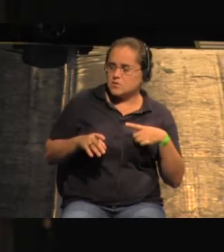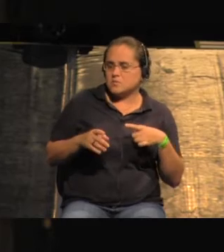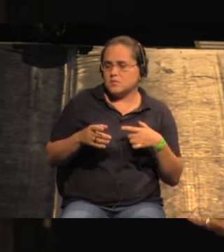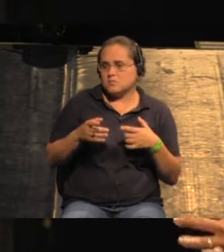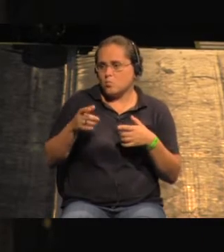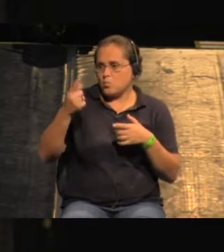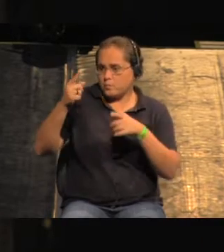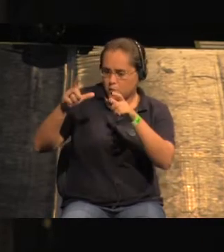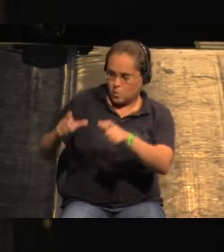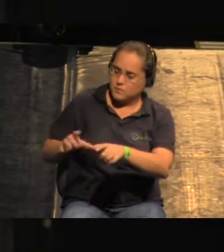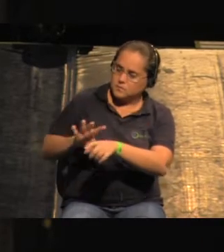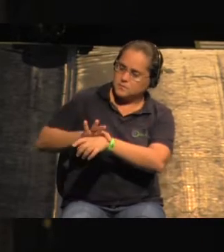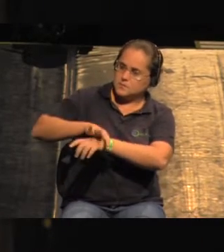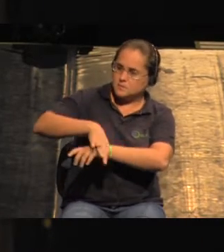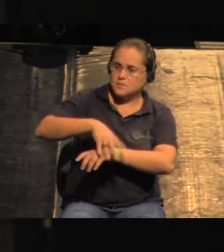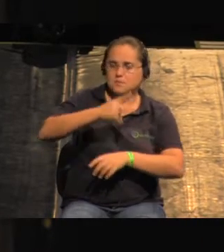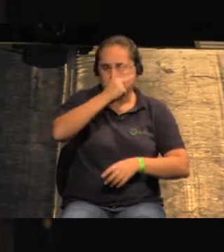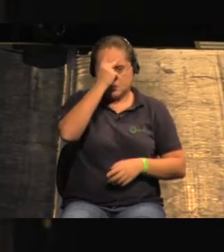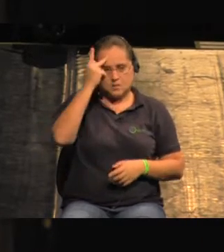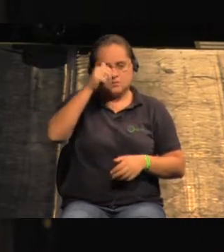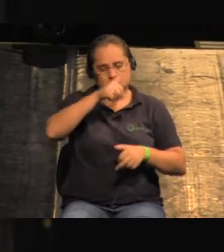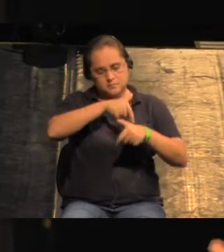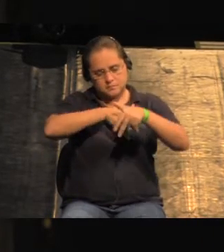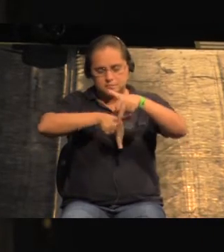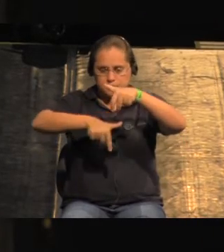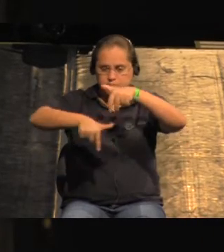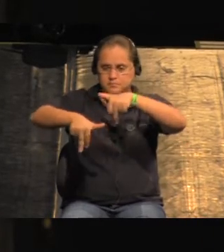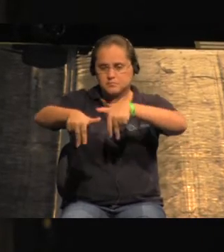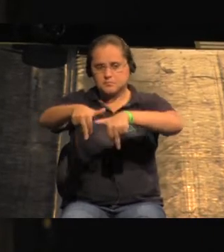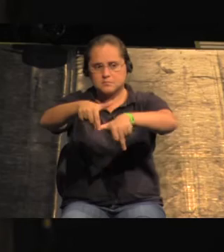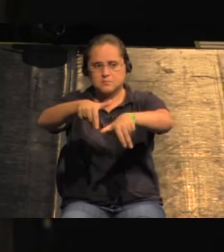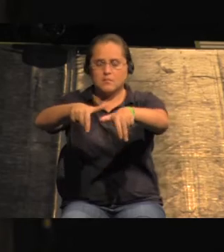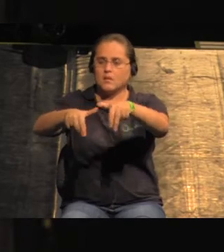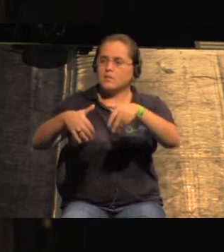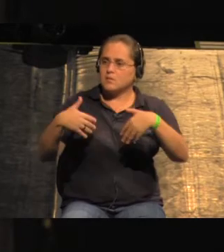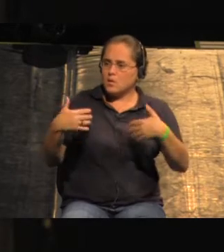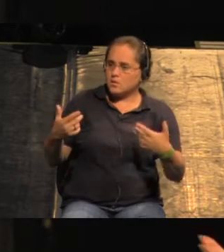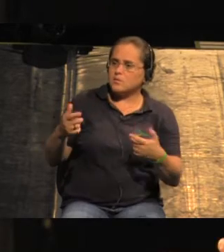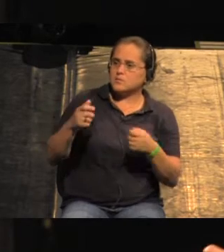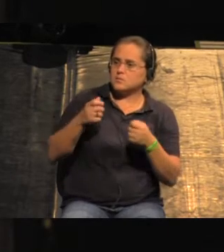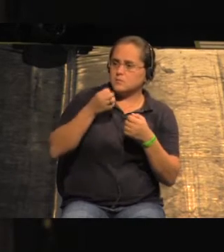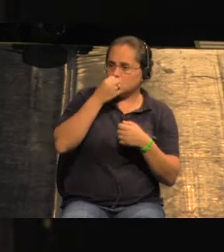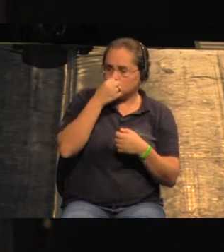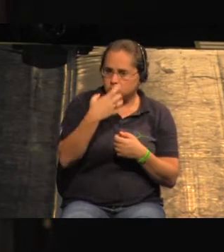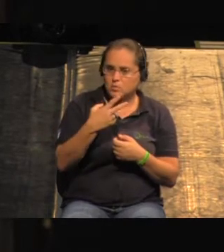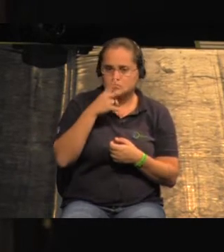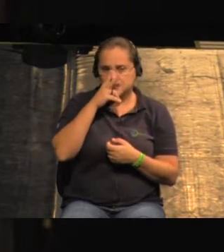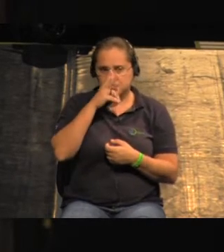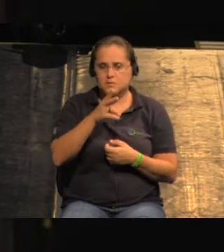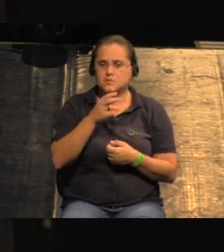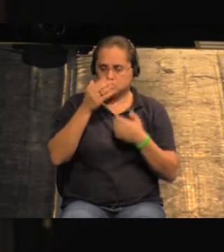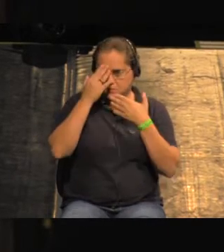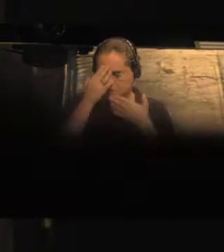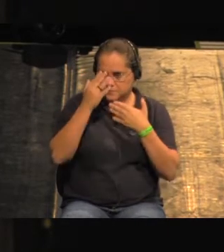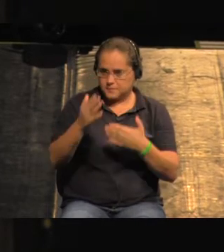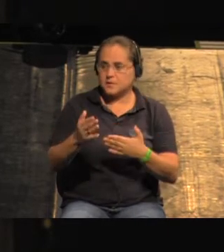vocês tinham que ter um lugar seguro para as pessoas caminharem, e então isso formou um argumento muito